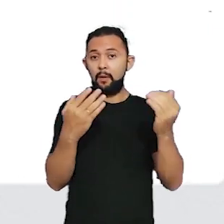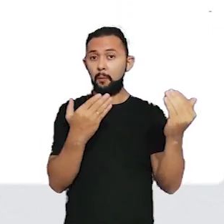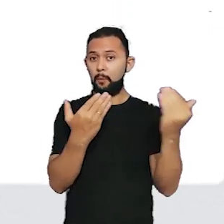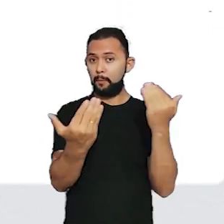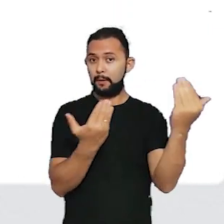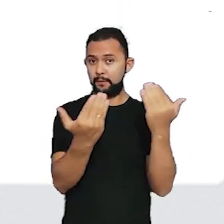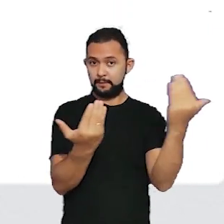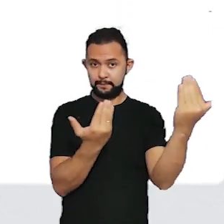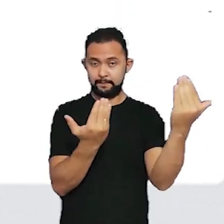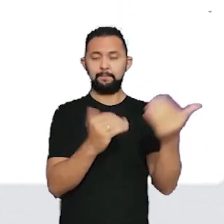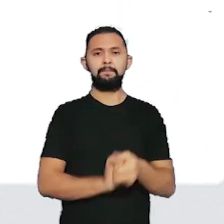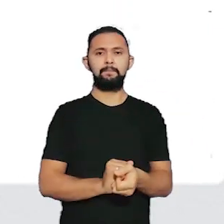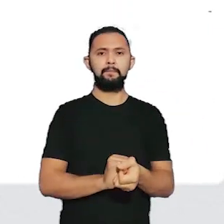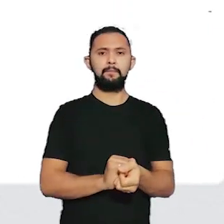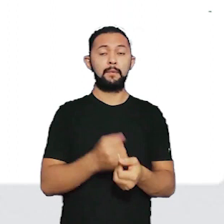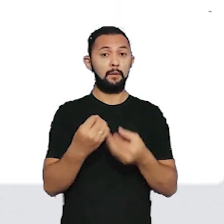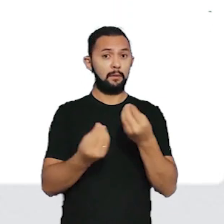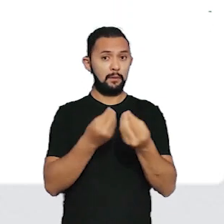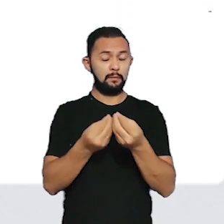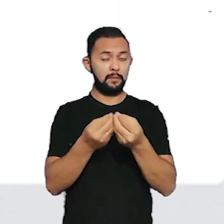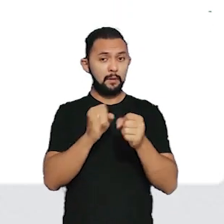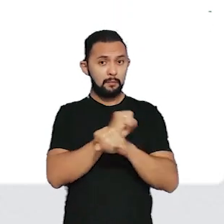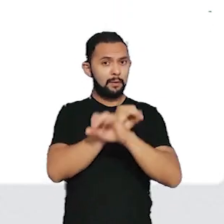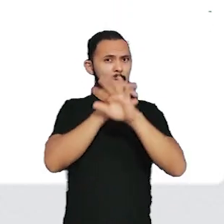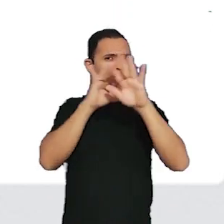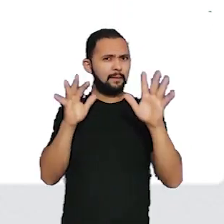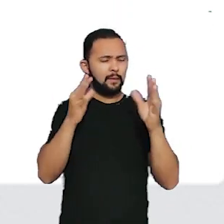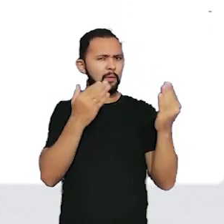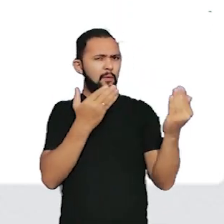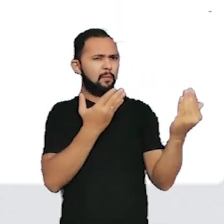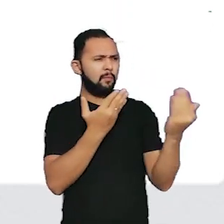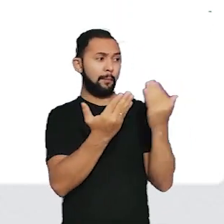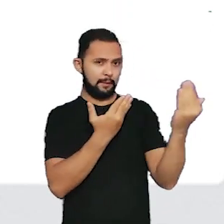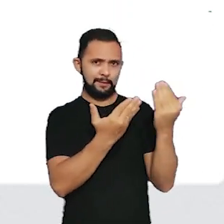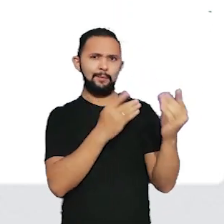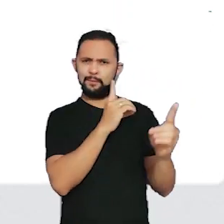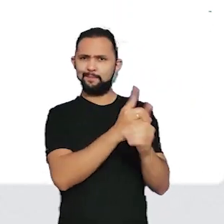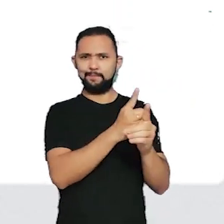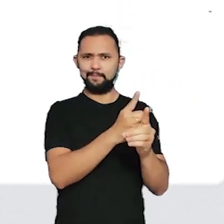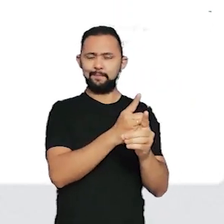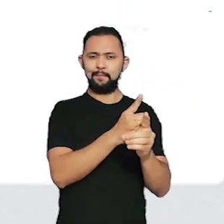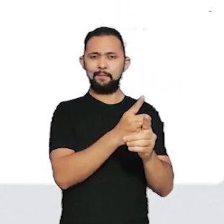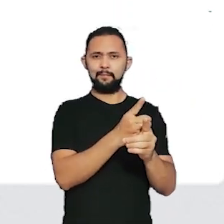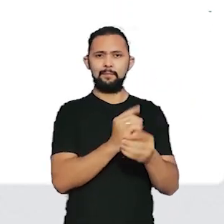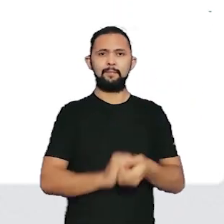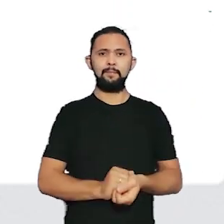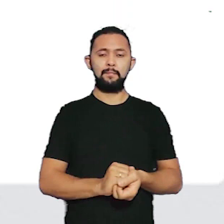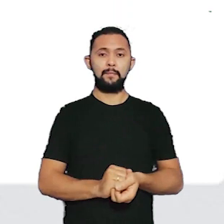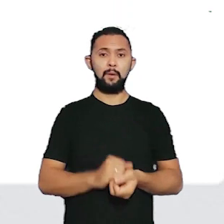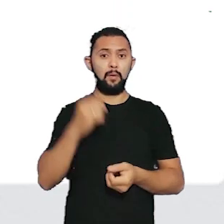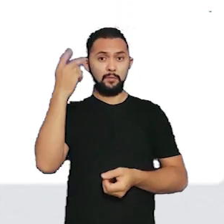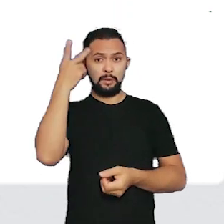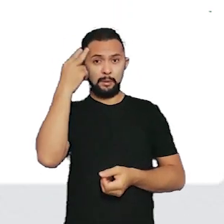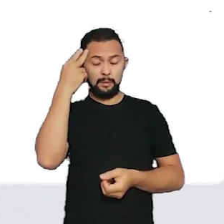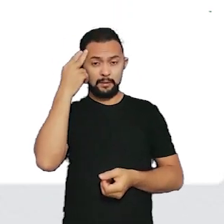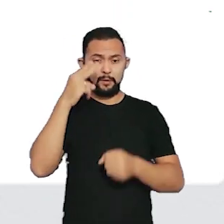de comparação. Então, a gente vai ter claramente aqui expressa uma comparação entre dois termos, tá? Geralmente, o